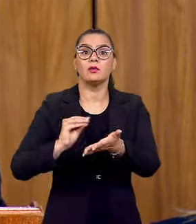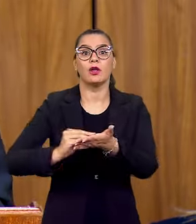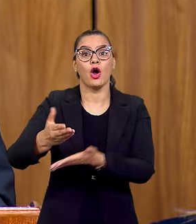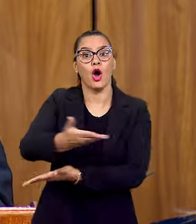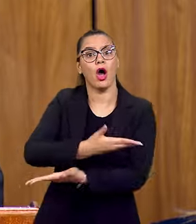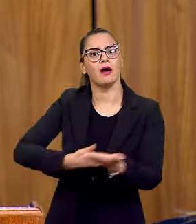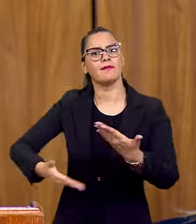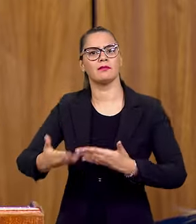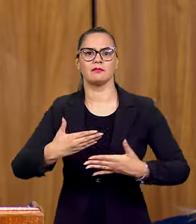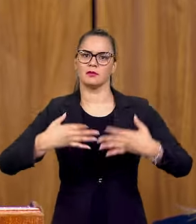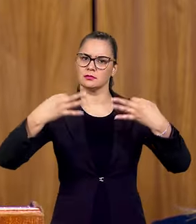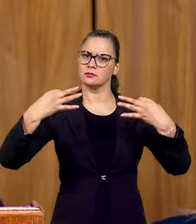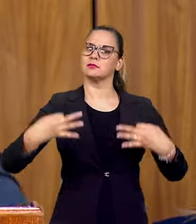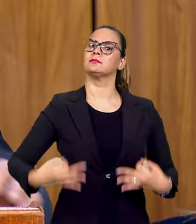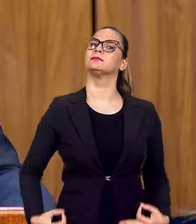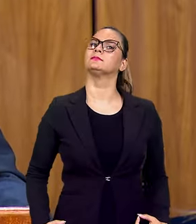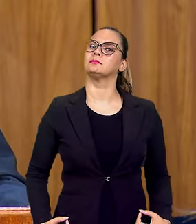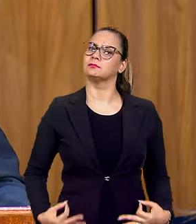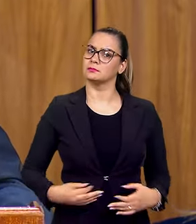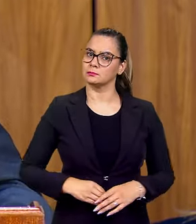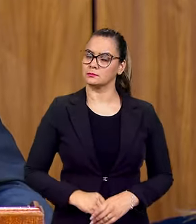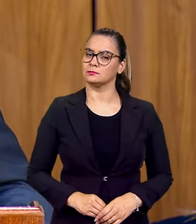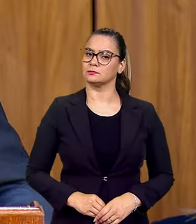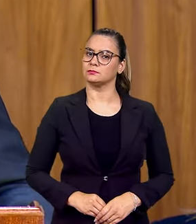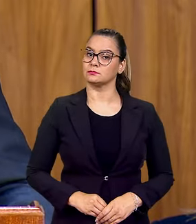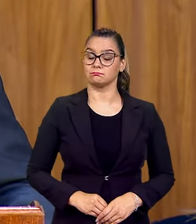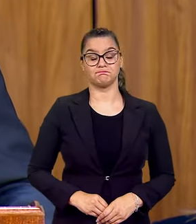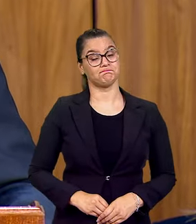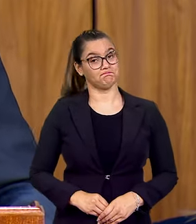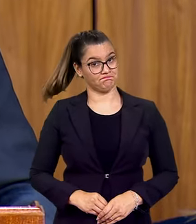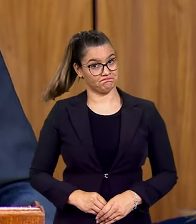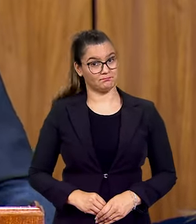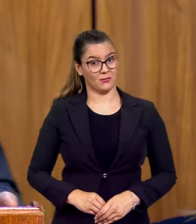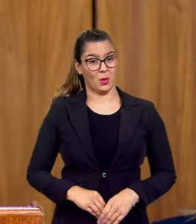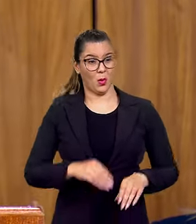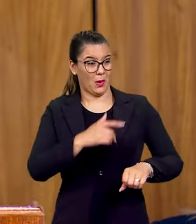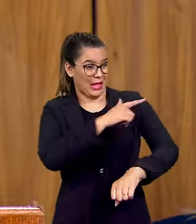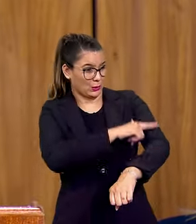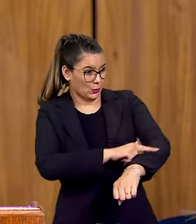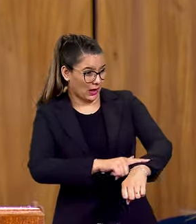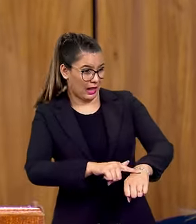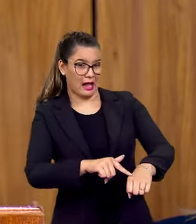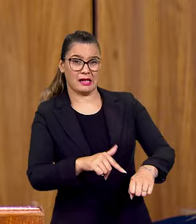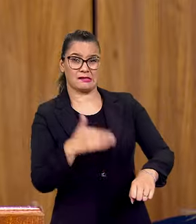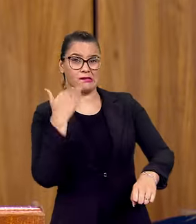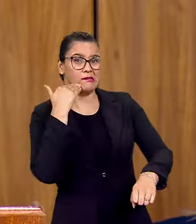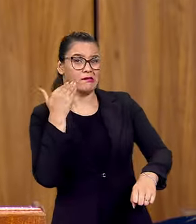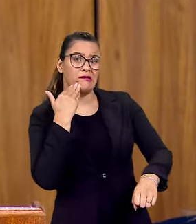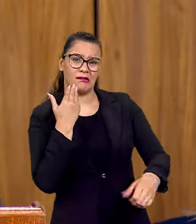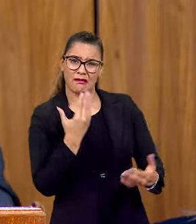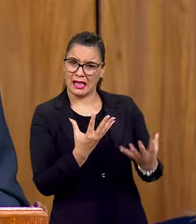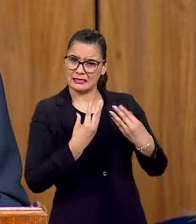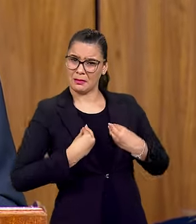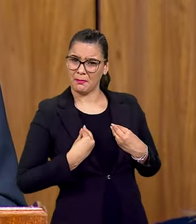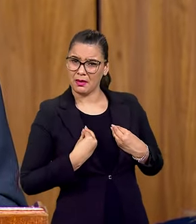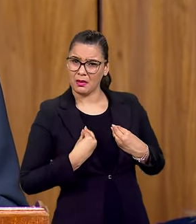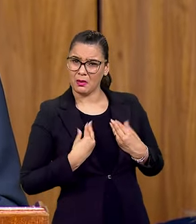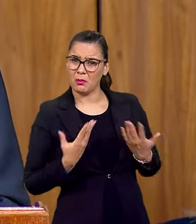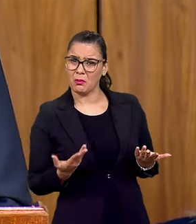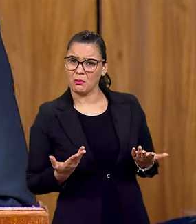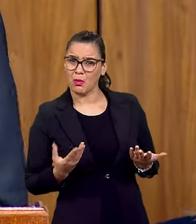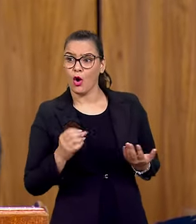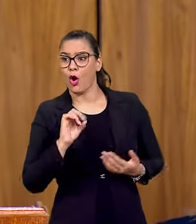que foi falta de convivência civilizada? Será que foi má educação que essa pessoa